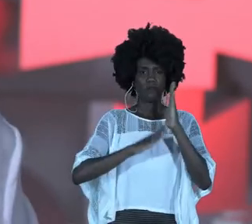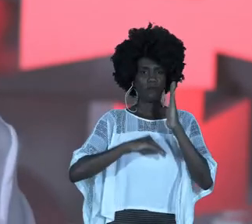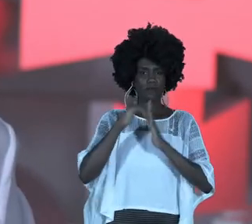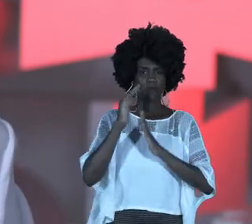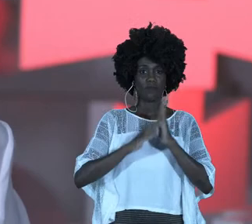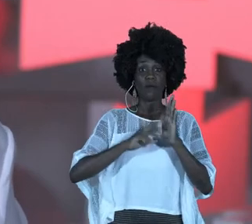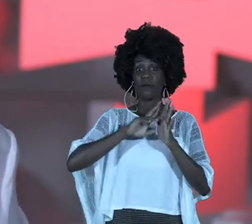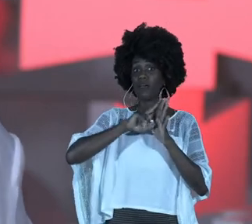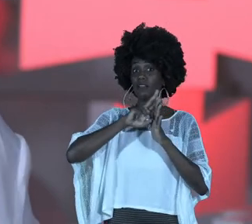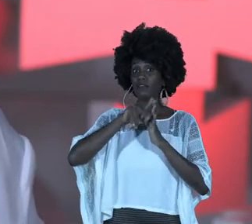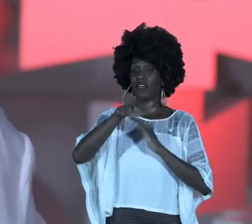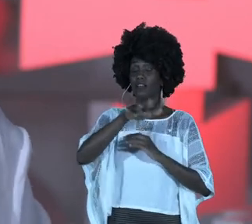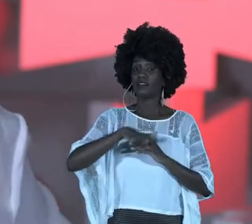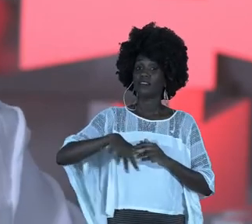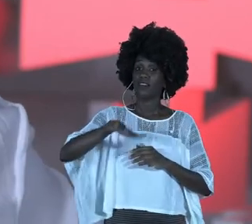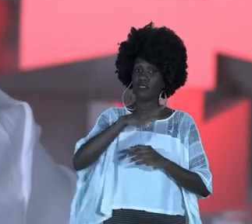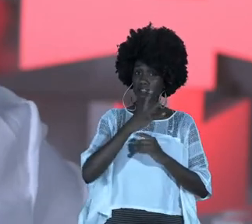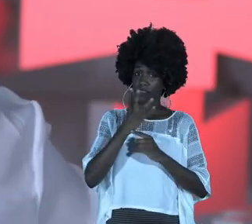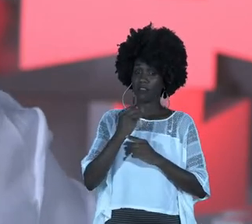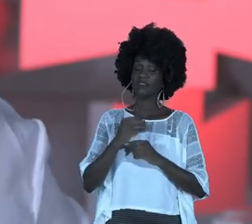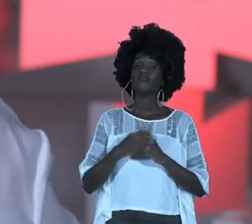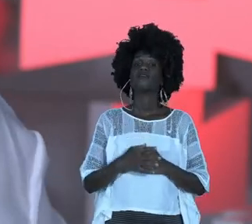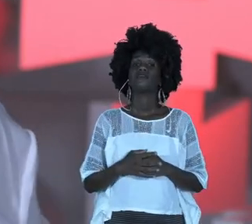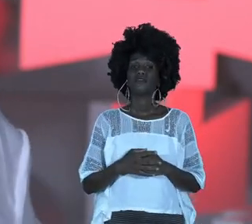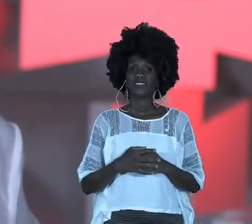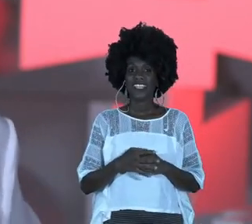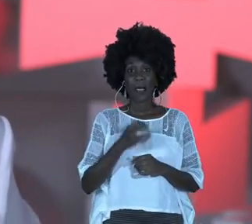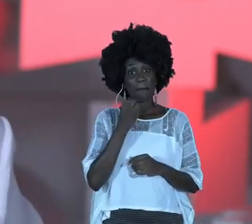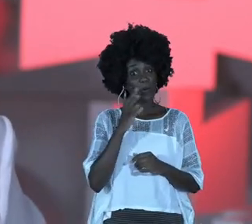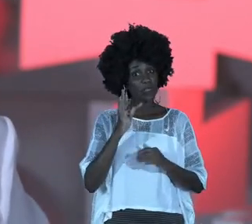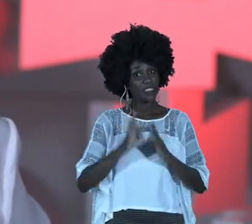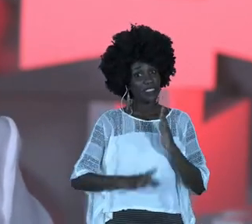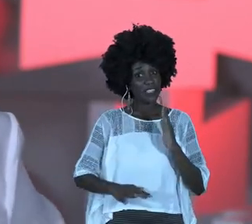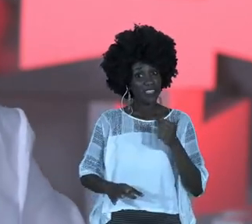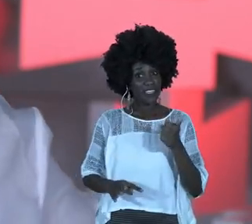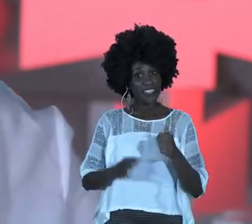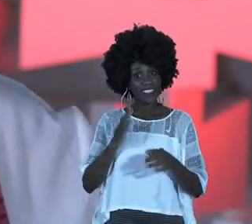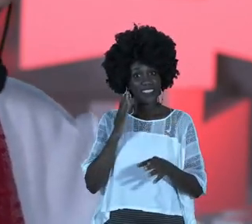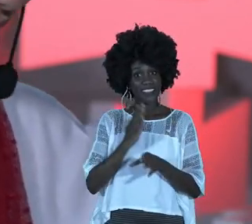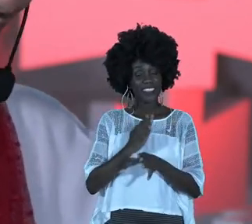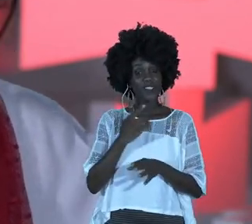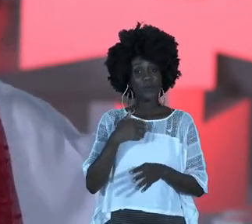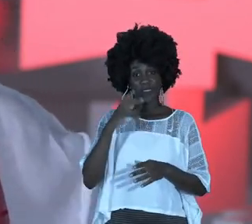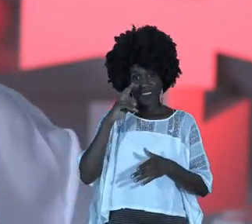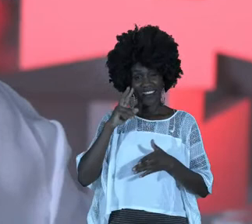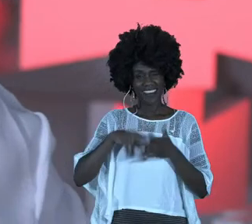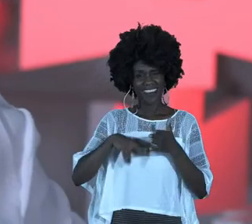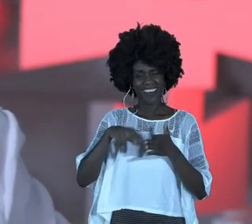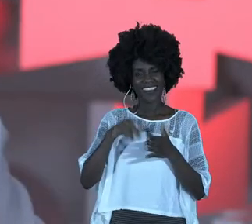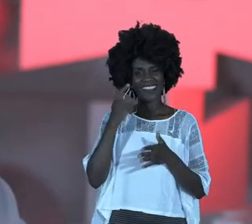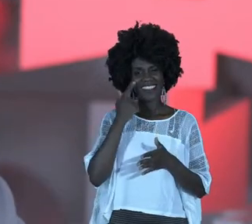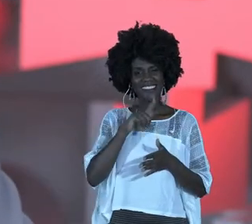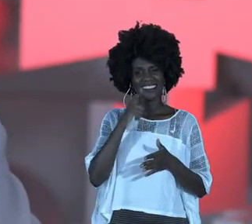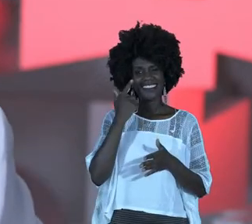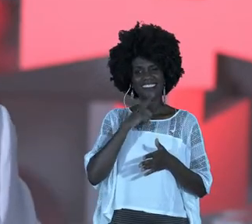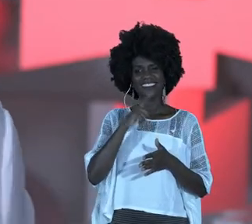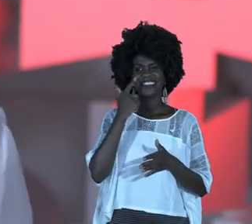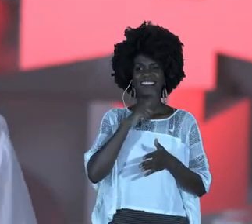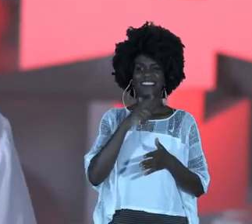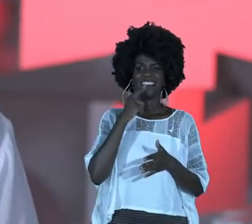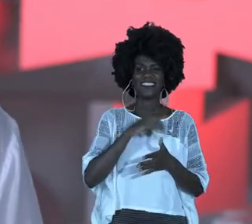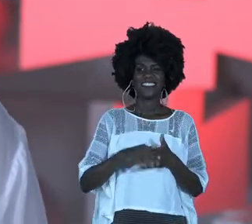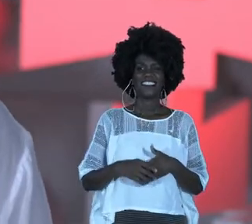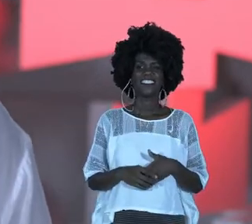mas em vários campos da arte. Que bom esse texto aqui eu achei, né? Consegui ler. Então,